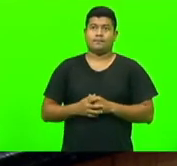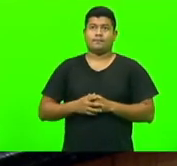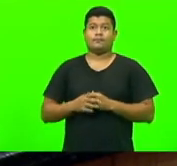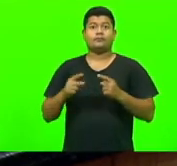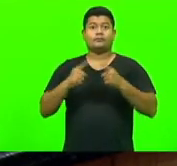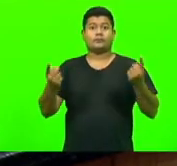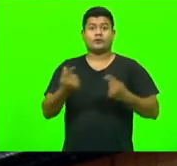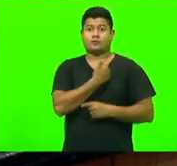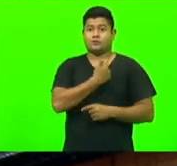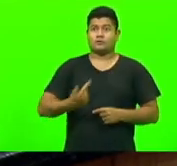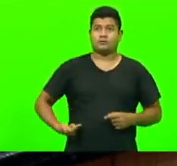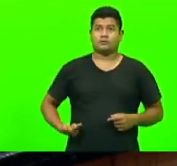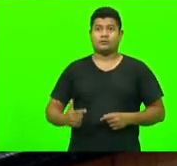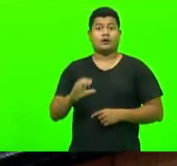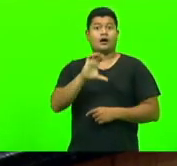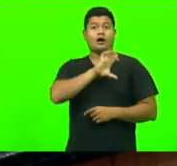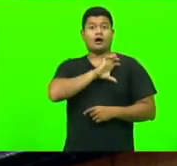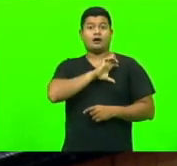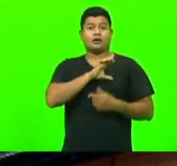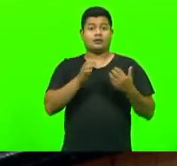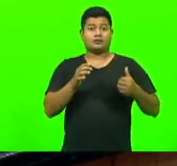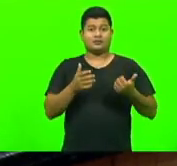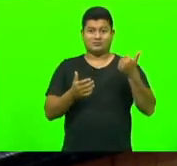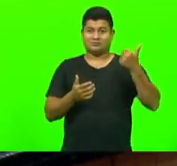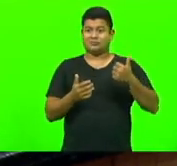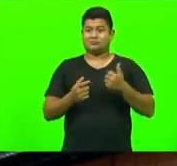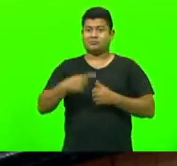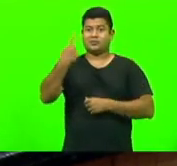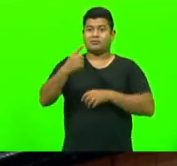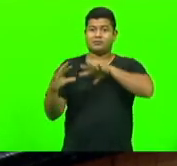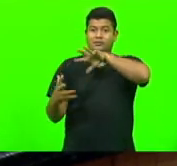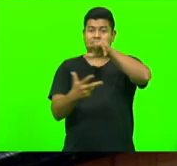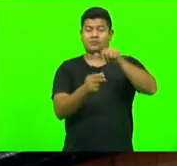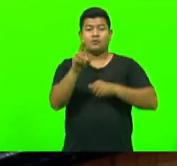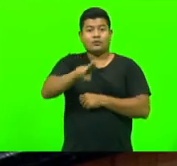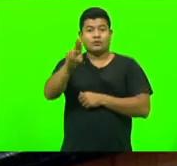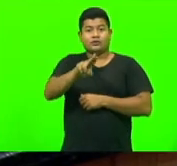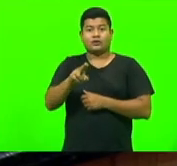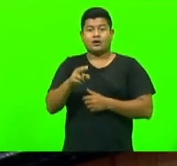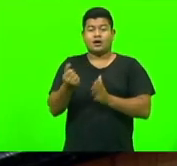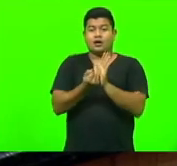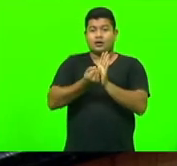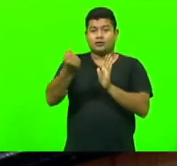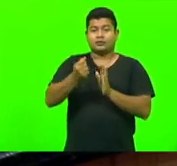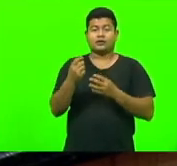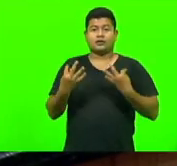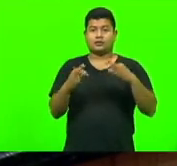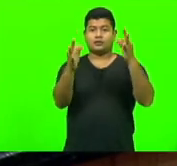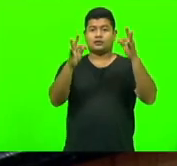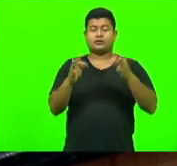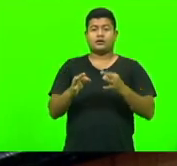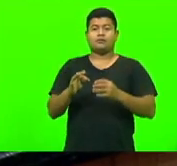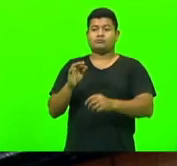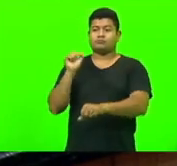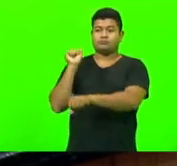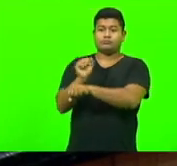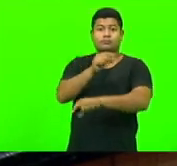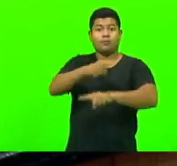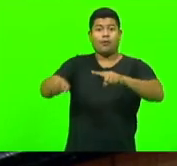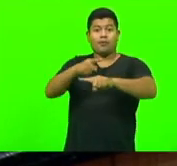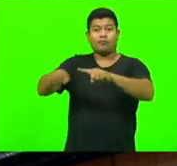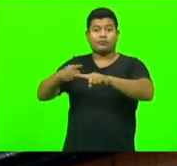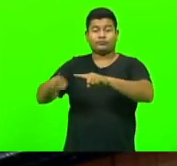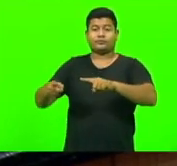governo canadense, um país de primeiro mundo, usando registro e tecnologia, está cerceando o direito do cidadão acessar seu